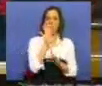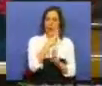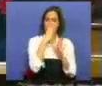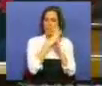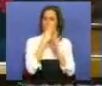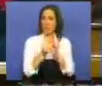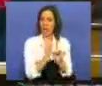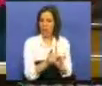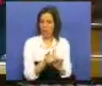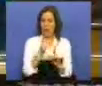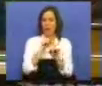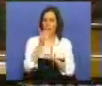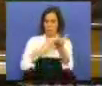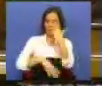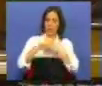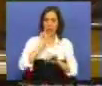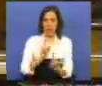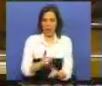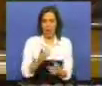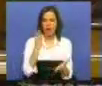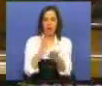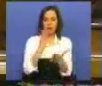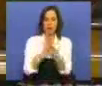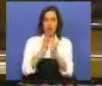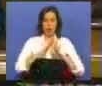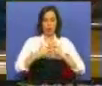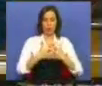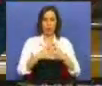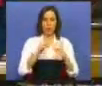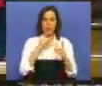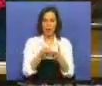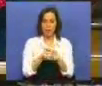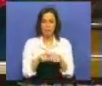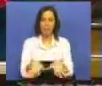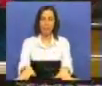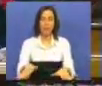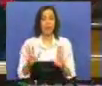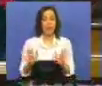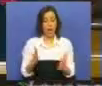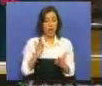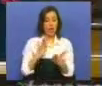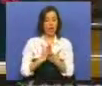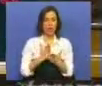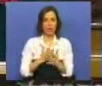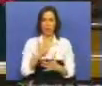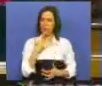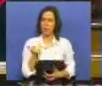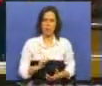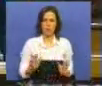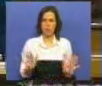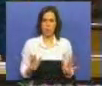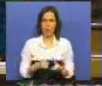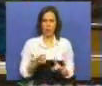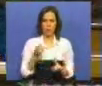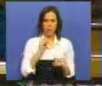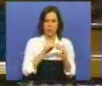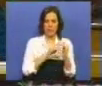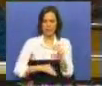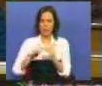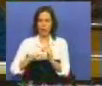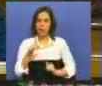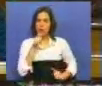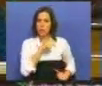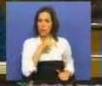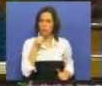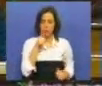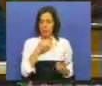da aprendizagem como transmissão, da escola como estrutura de reprodução. A escola não pode ser um lugar de desigualdade e